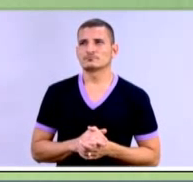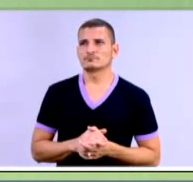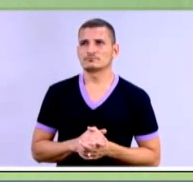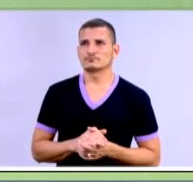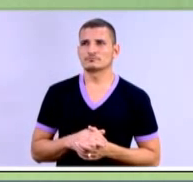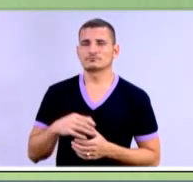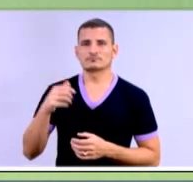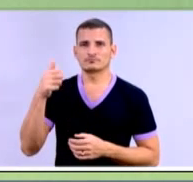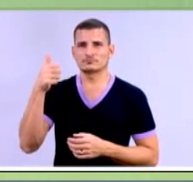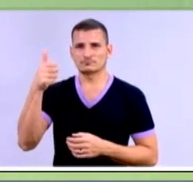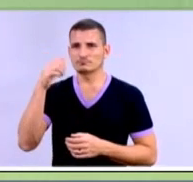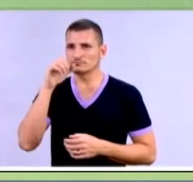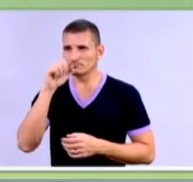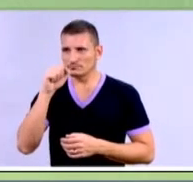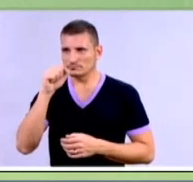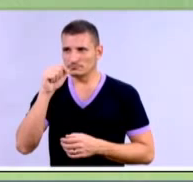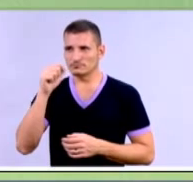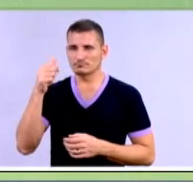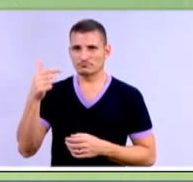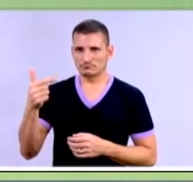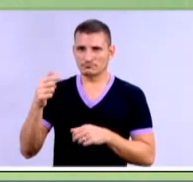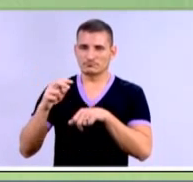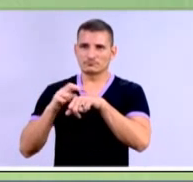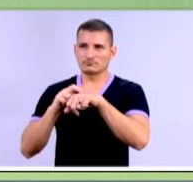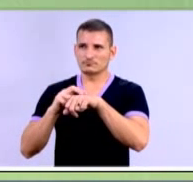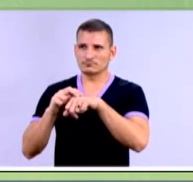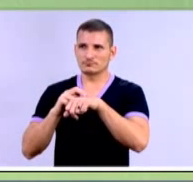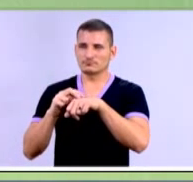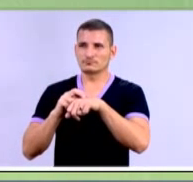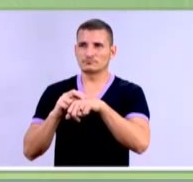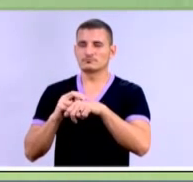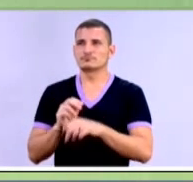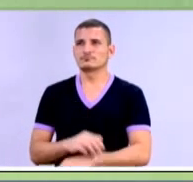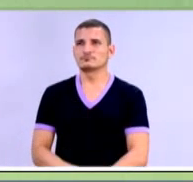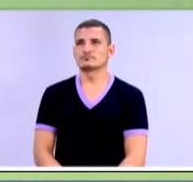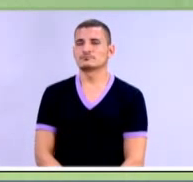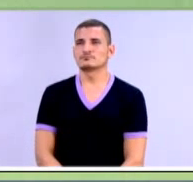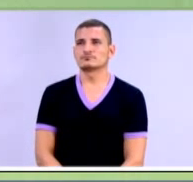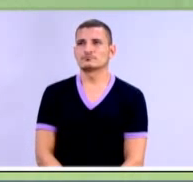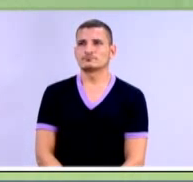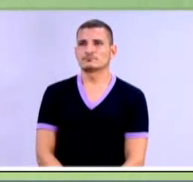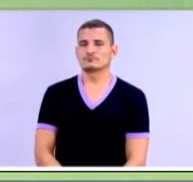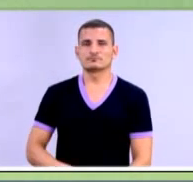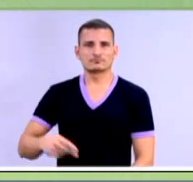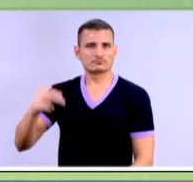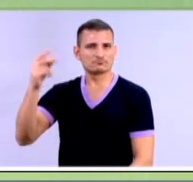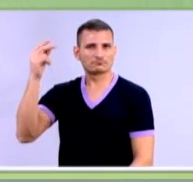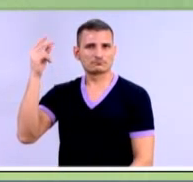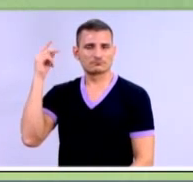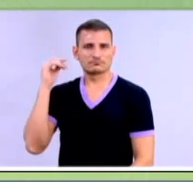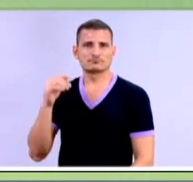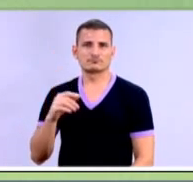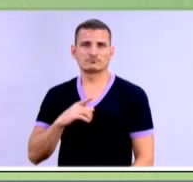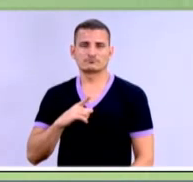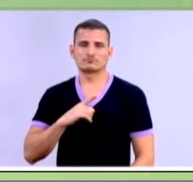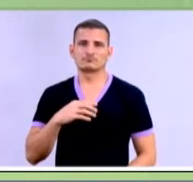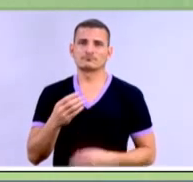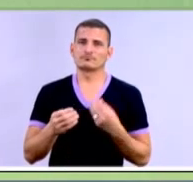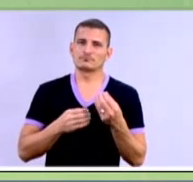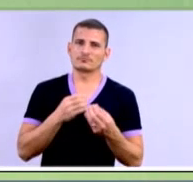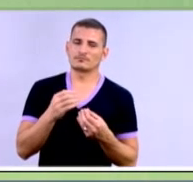branco do laranja e o par 2 é o branco do verde. Tá, mas por que isso? Antigamente existia a demanda de uma